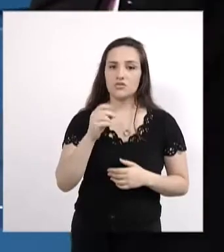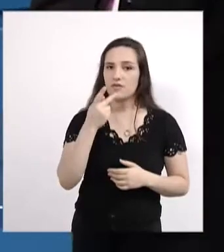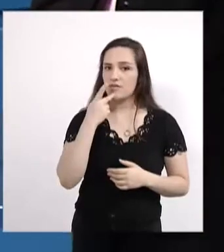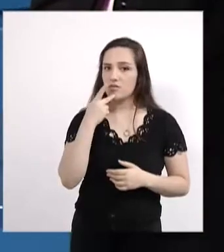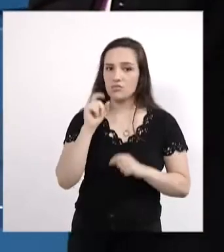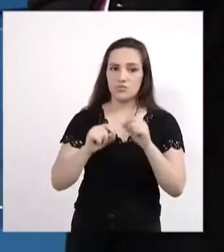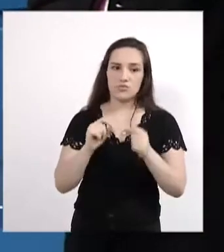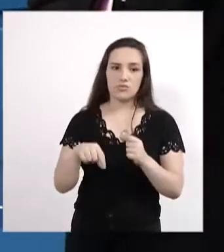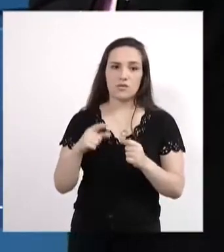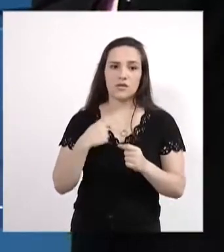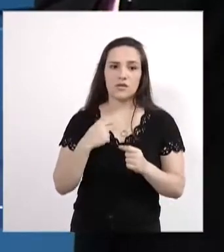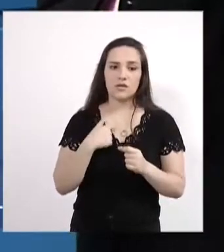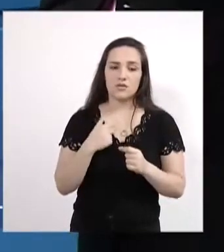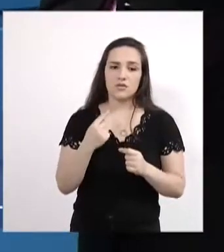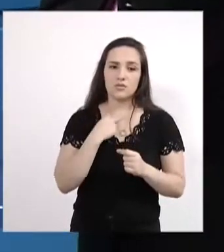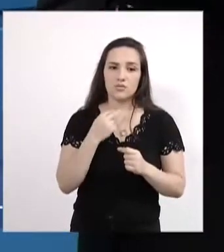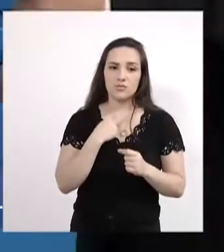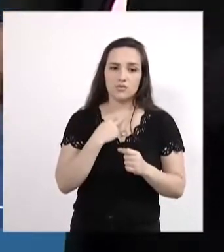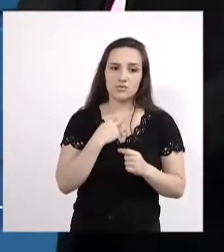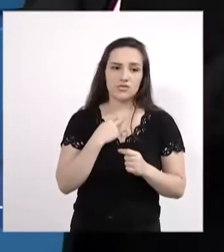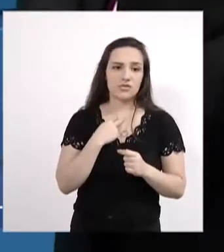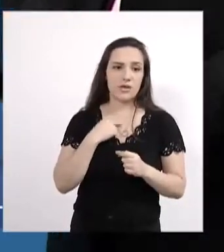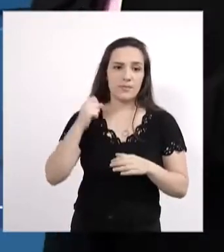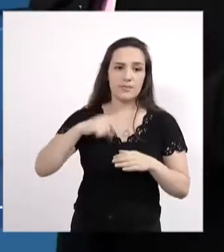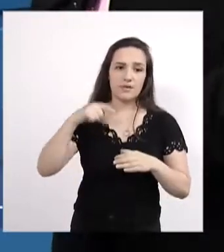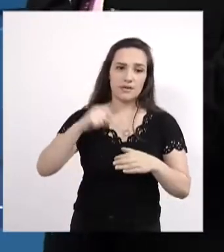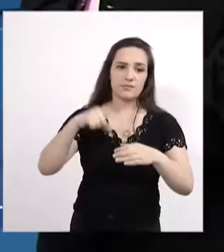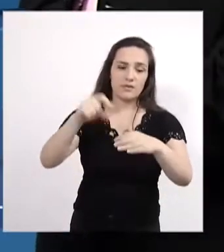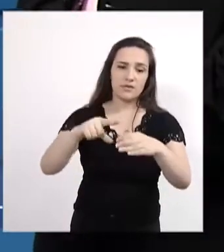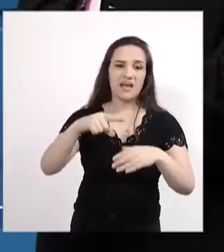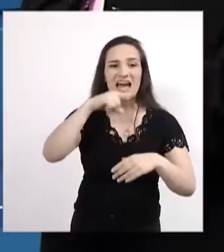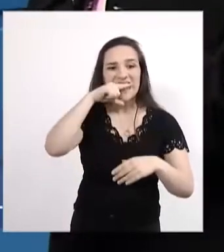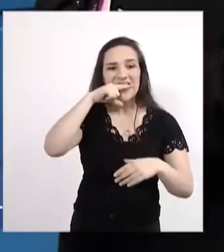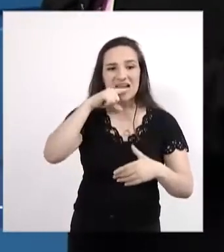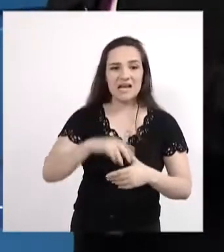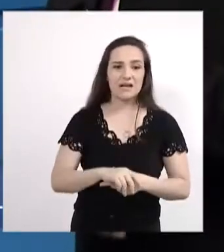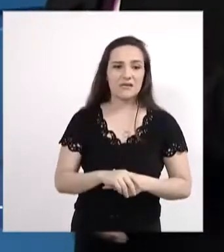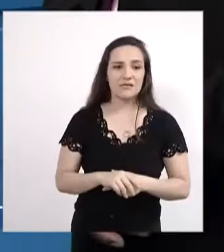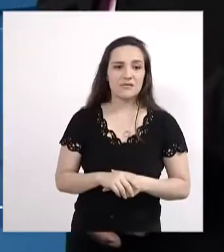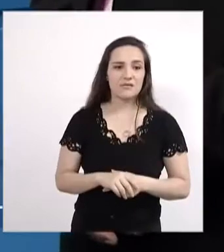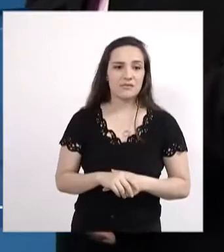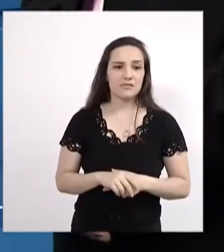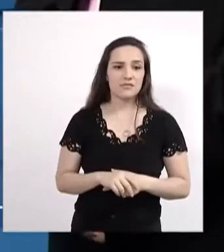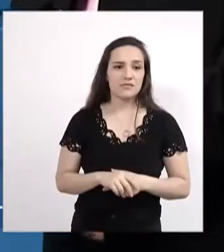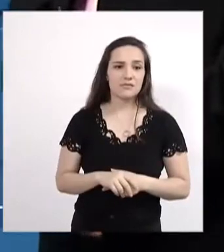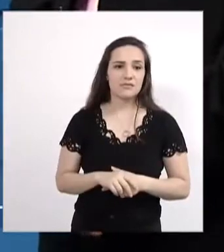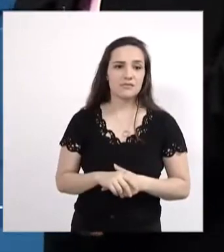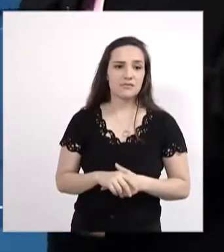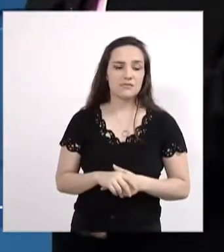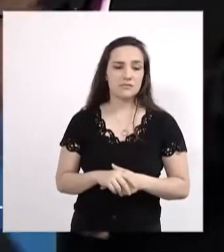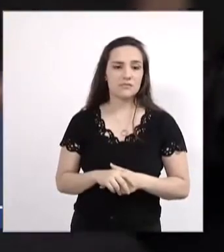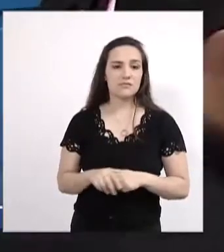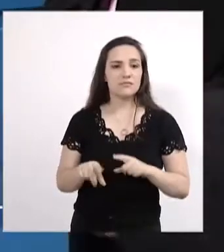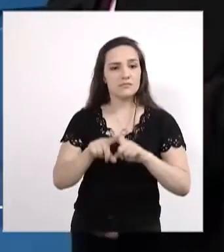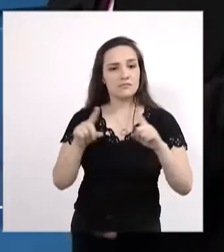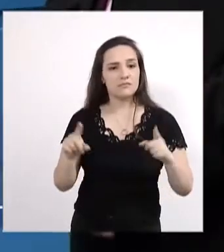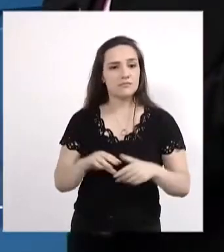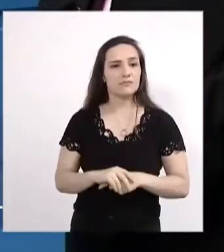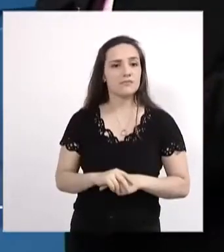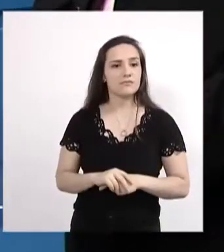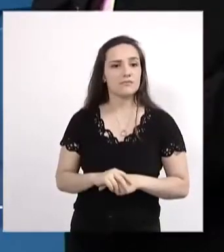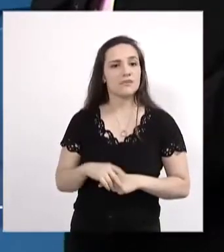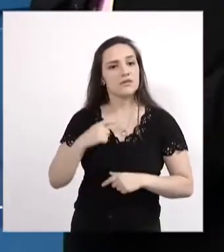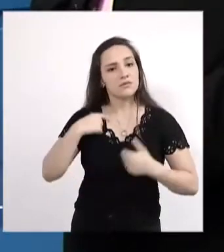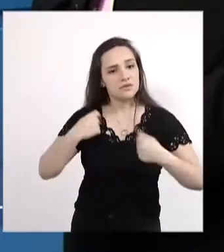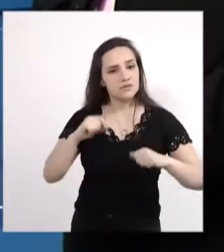a 7 quilômetros da usina e não podia vender a cana para a Raize, e vendia a cana em Rio Brilhante com 100 quilômetros de